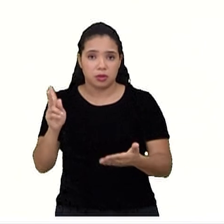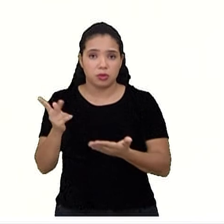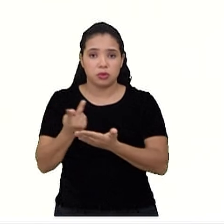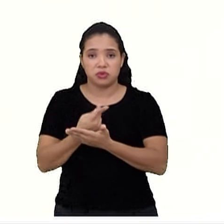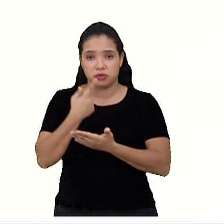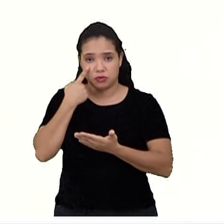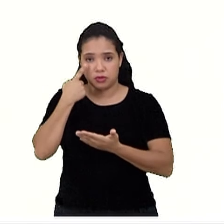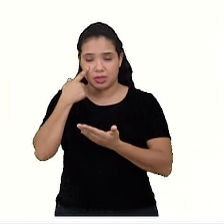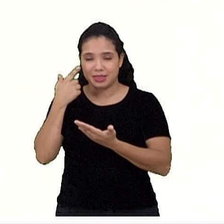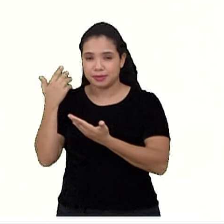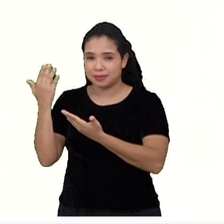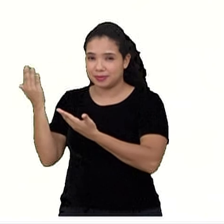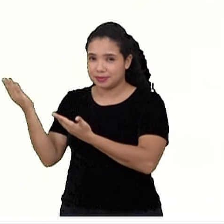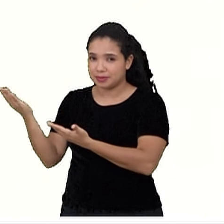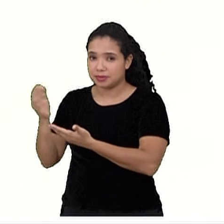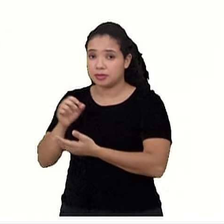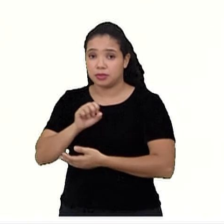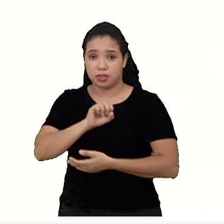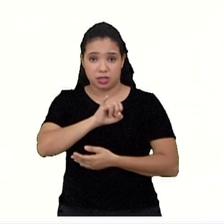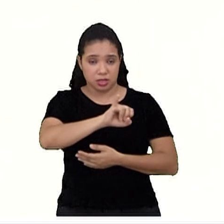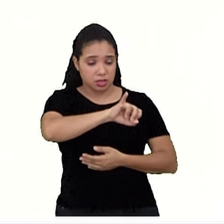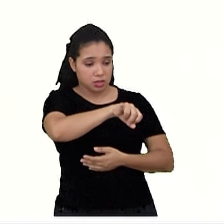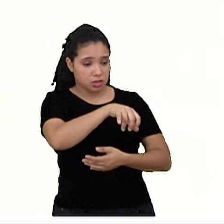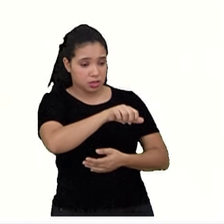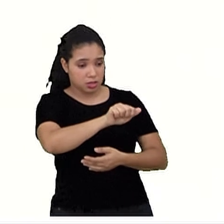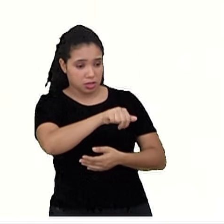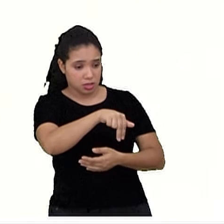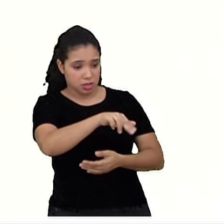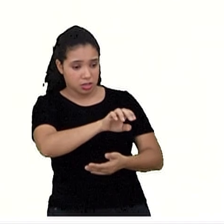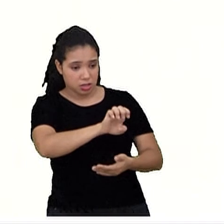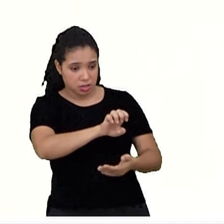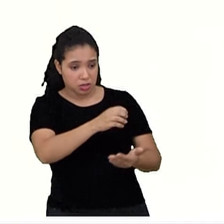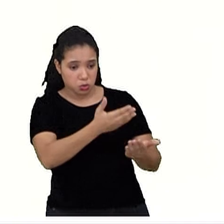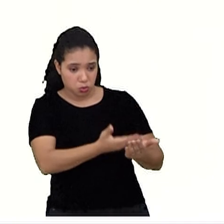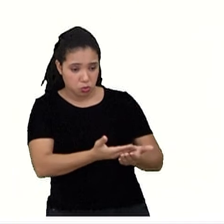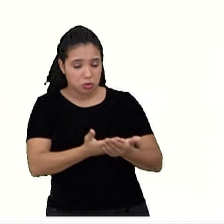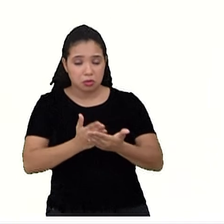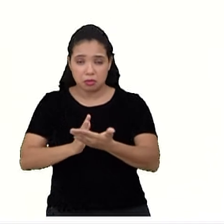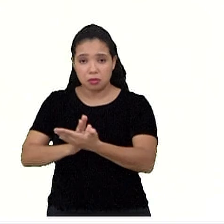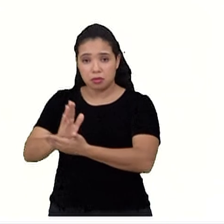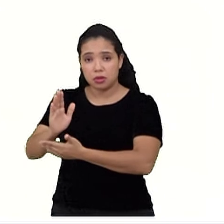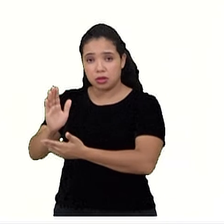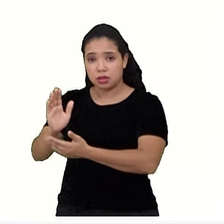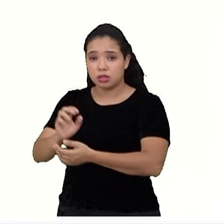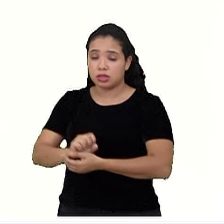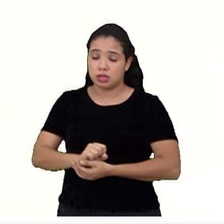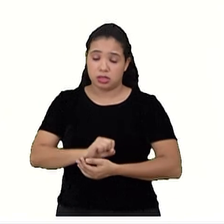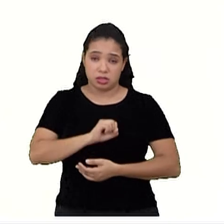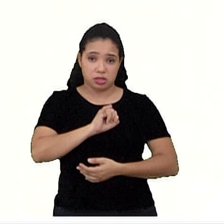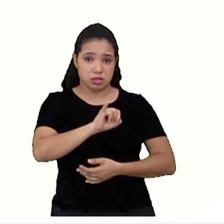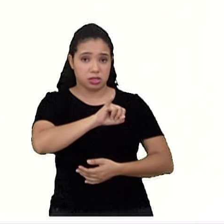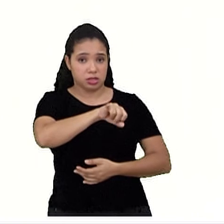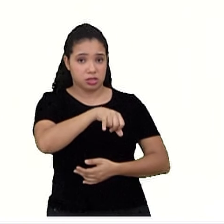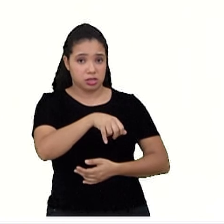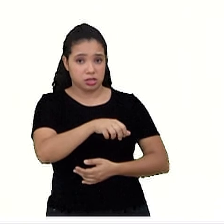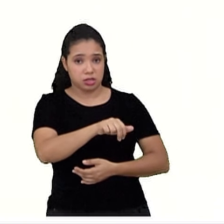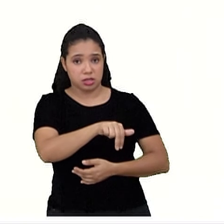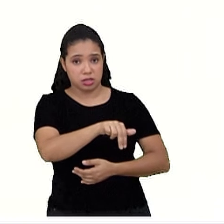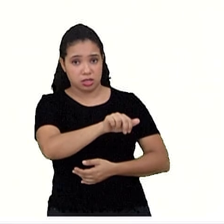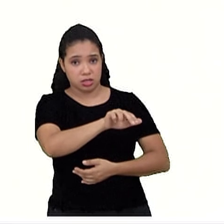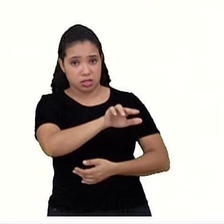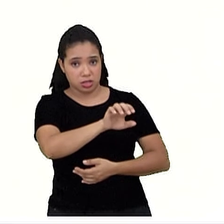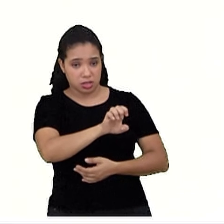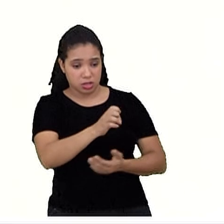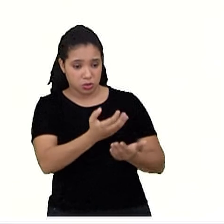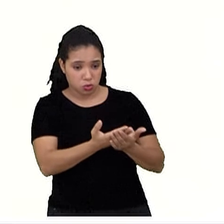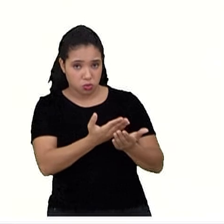só, se Jane estudar, ela passará. Se Jane estudar, vírgula, porque é a